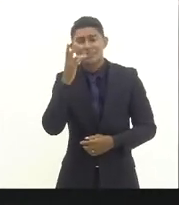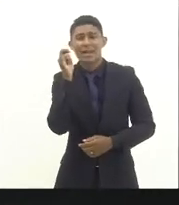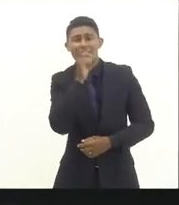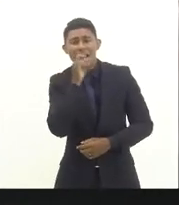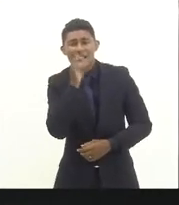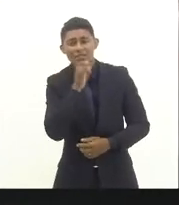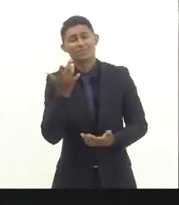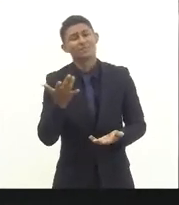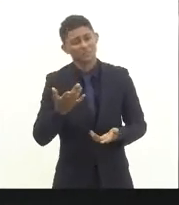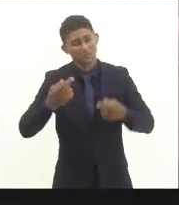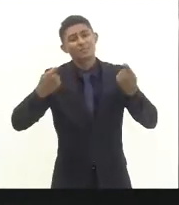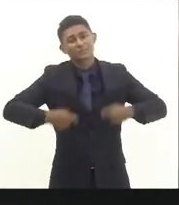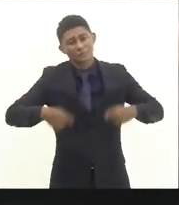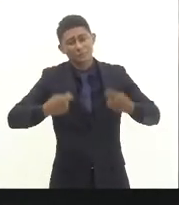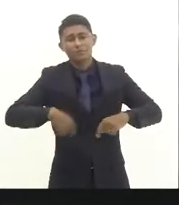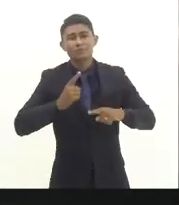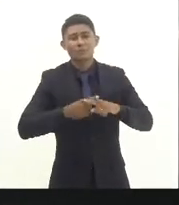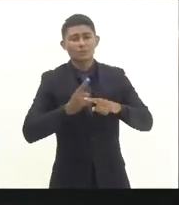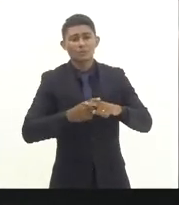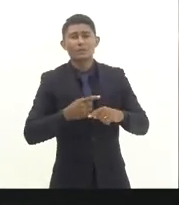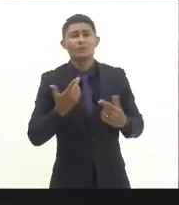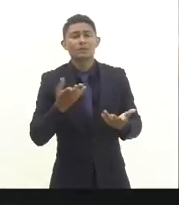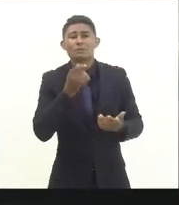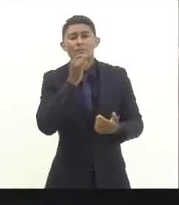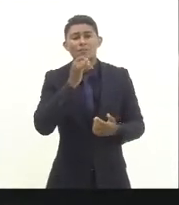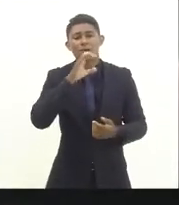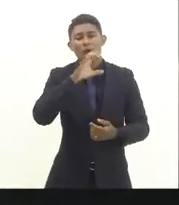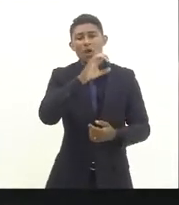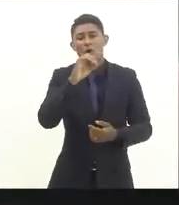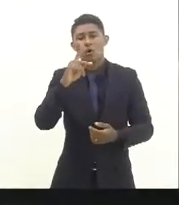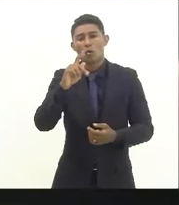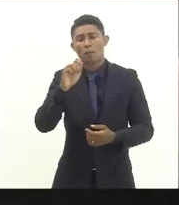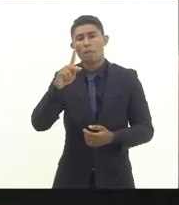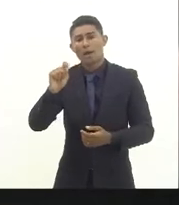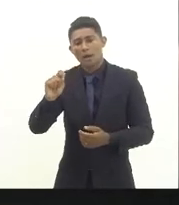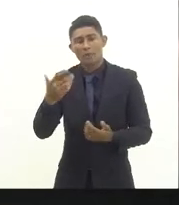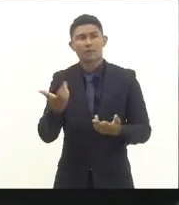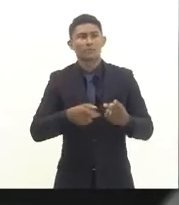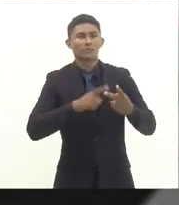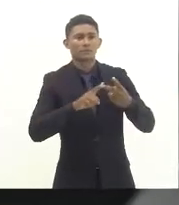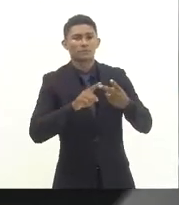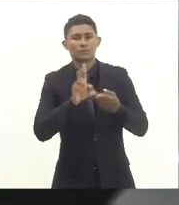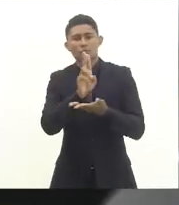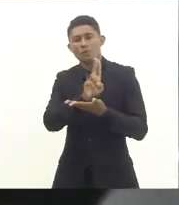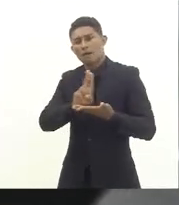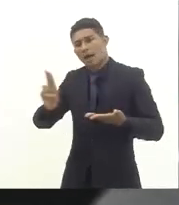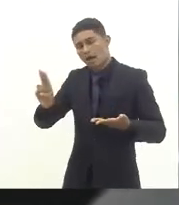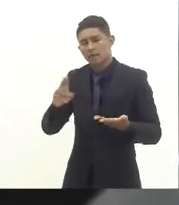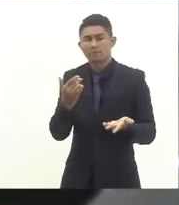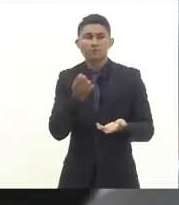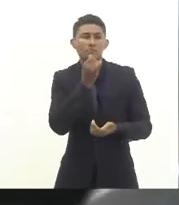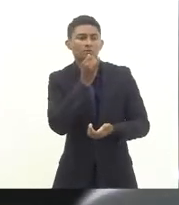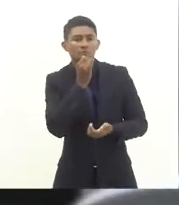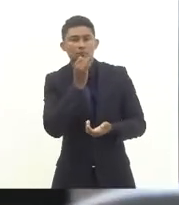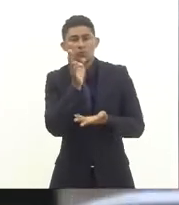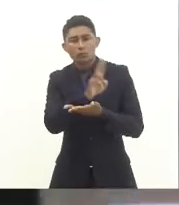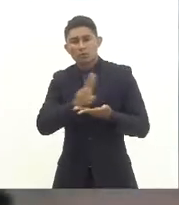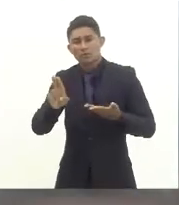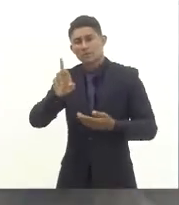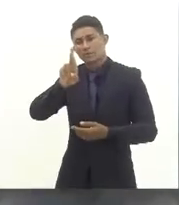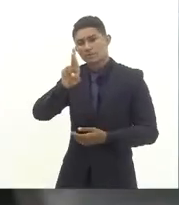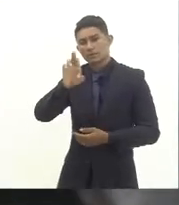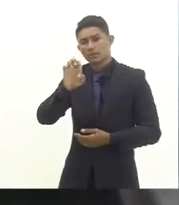afeta indústria como por exemplo para que o Papa afeta as Universidades como por exemplo a universidade